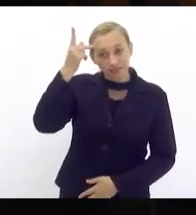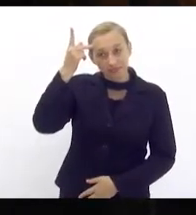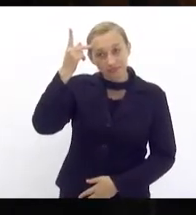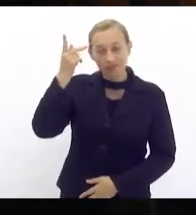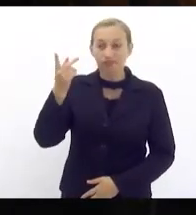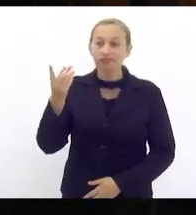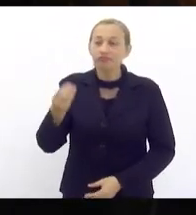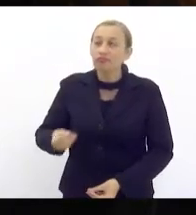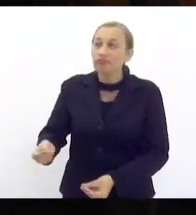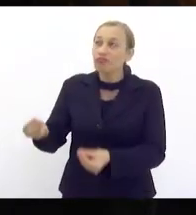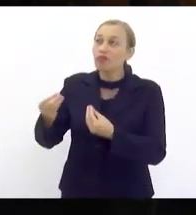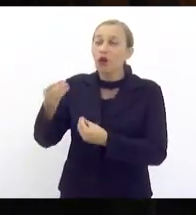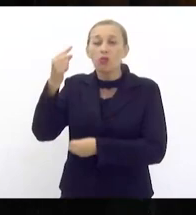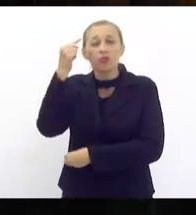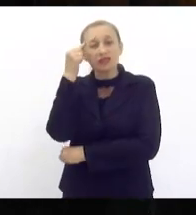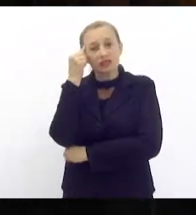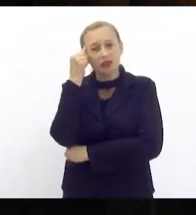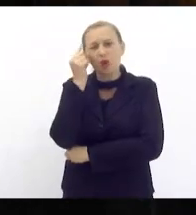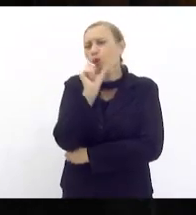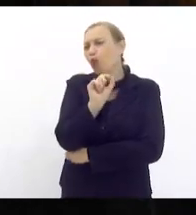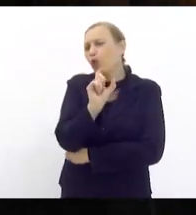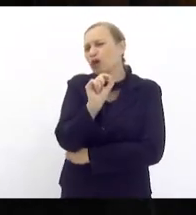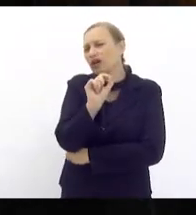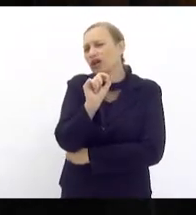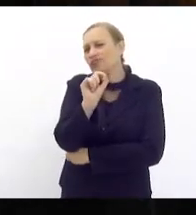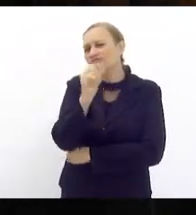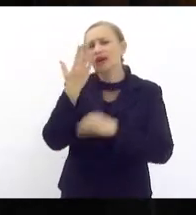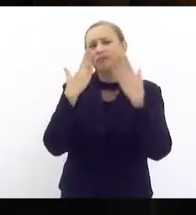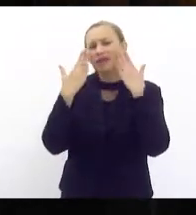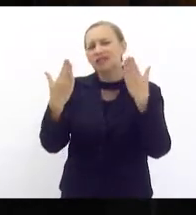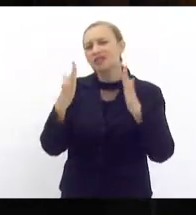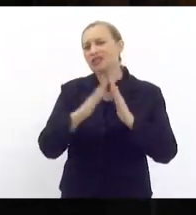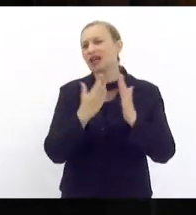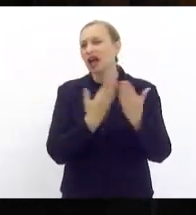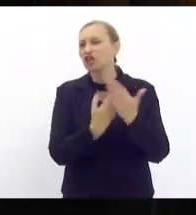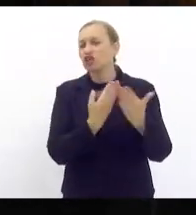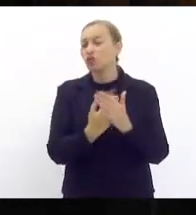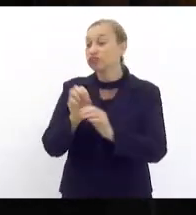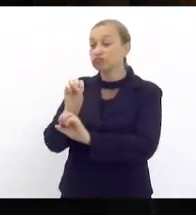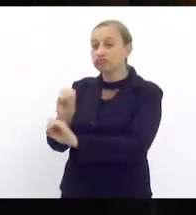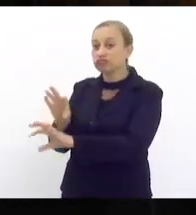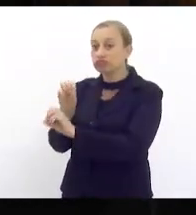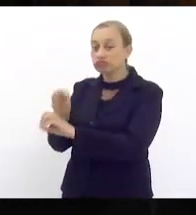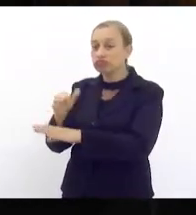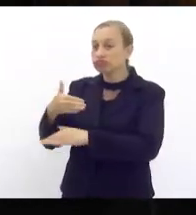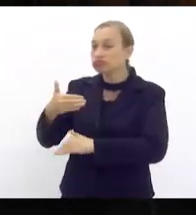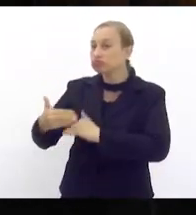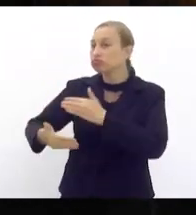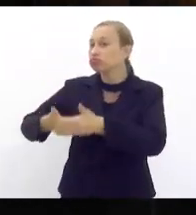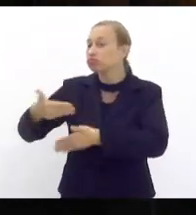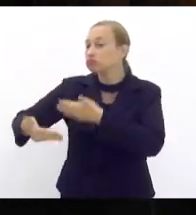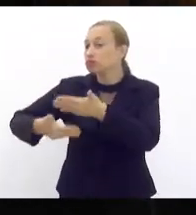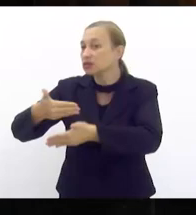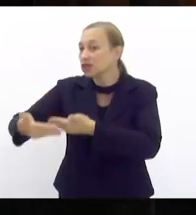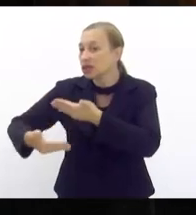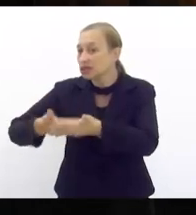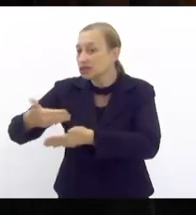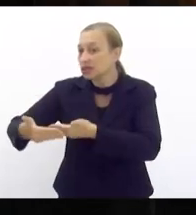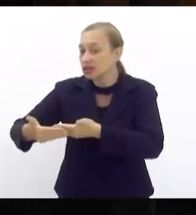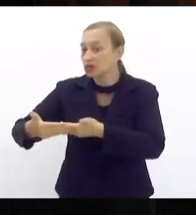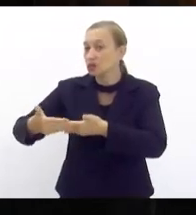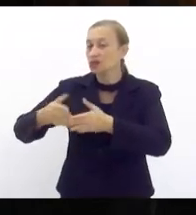a gente a pensar o que que representa a escola a educação num processo de emancipação